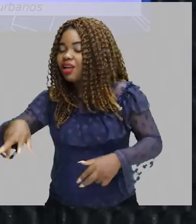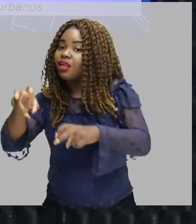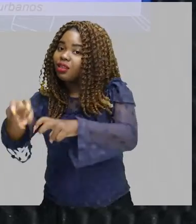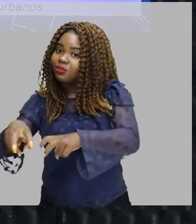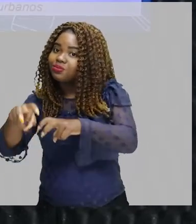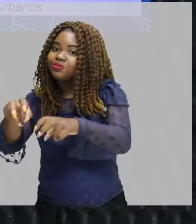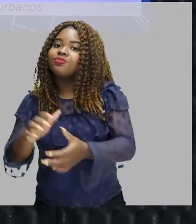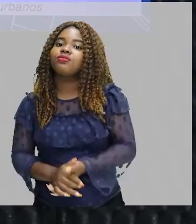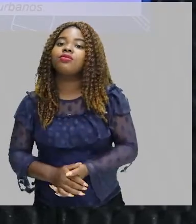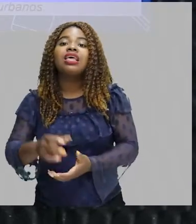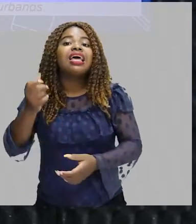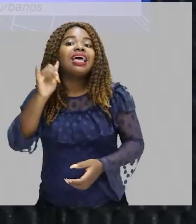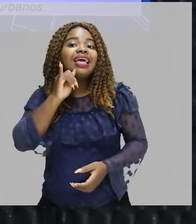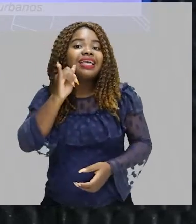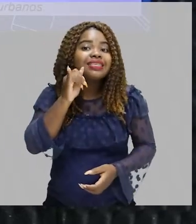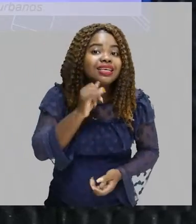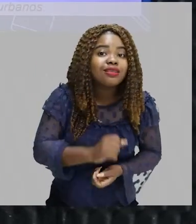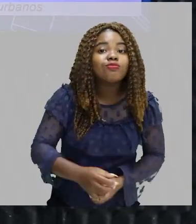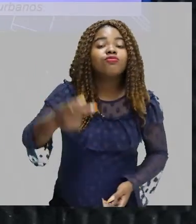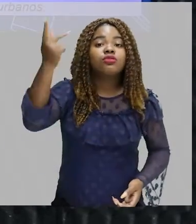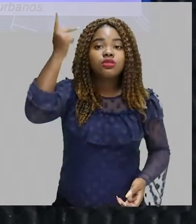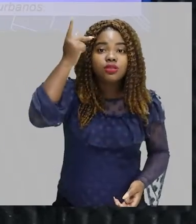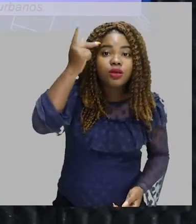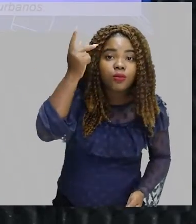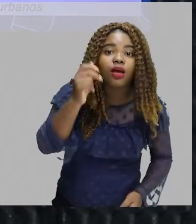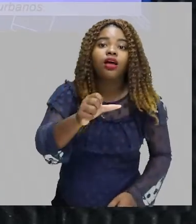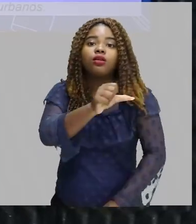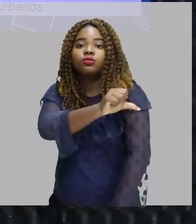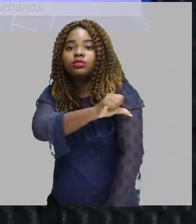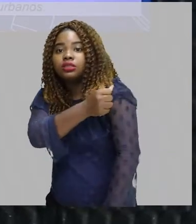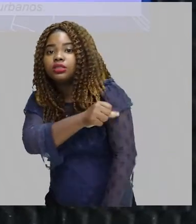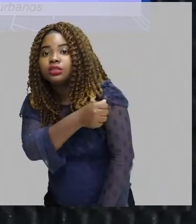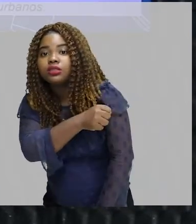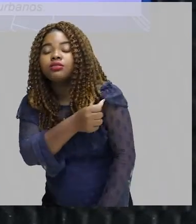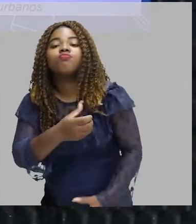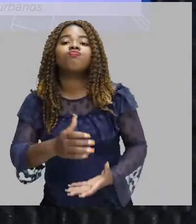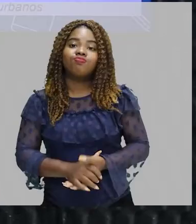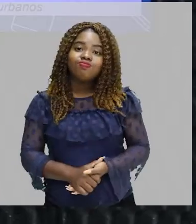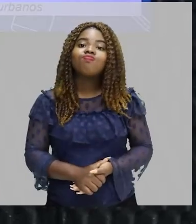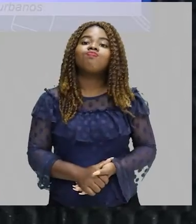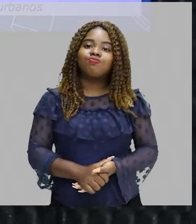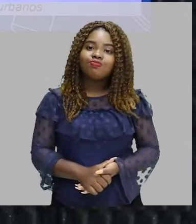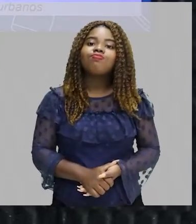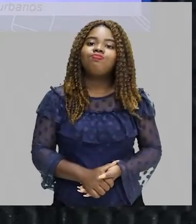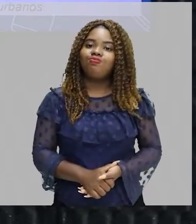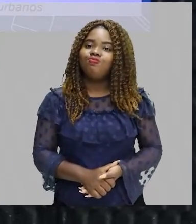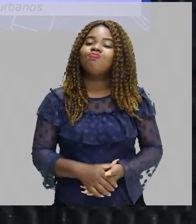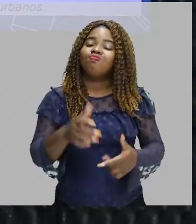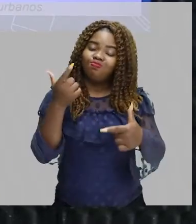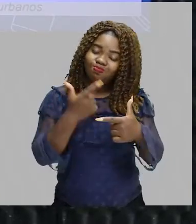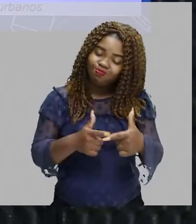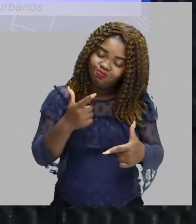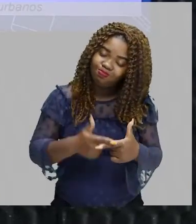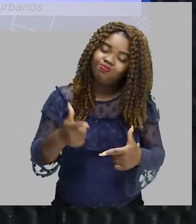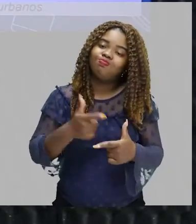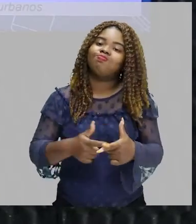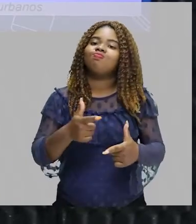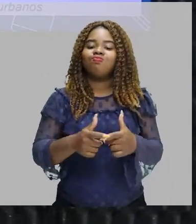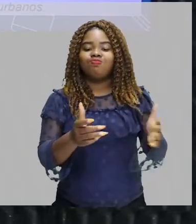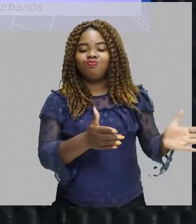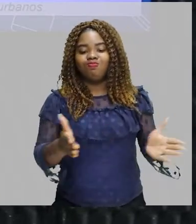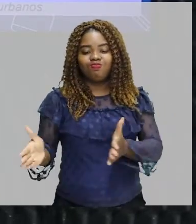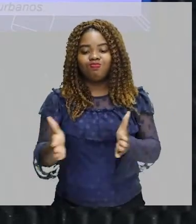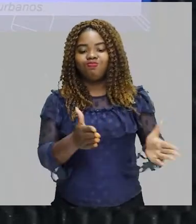nós temos São Paulo, nós temos Rio de Janeiro. As grandes metrópoles nacionais, elas passaram por esse processo porque